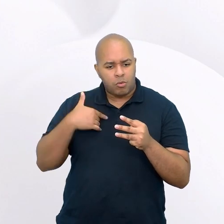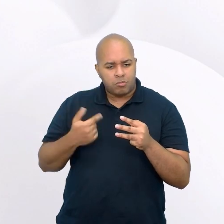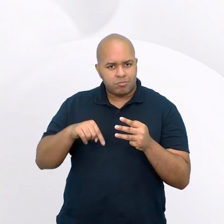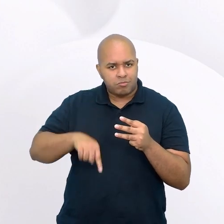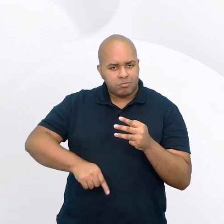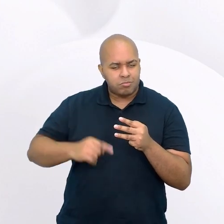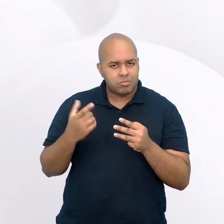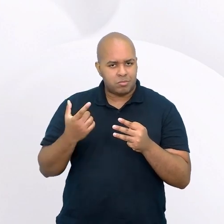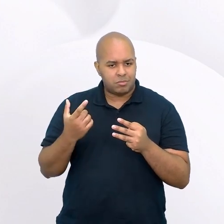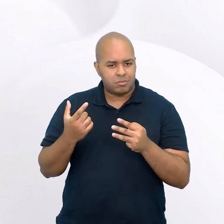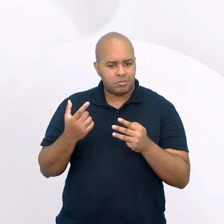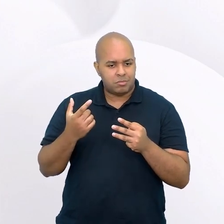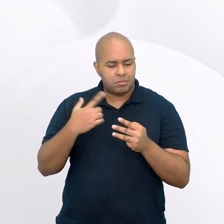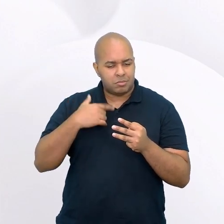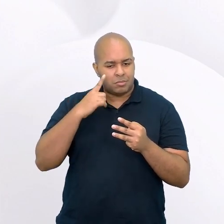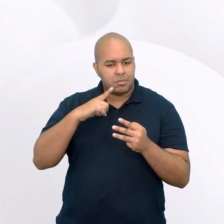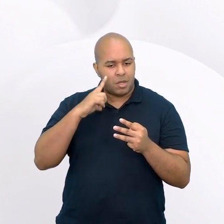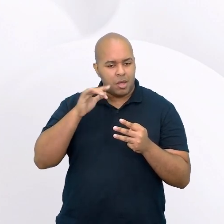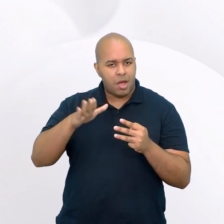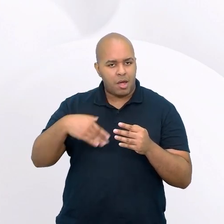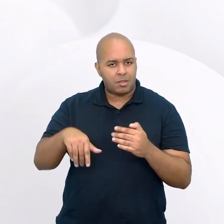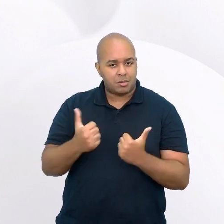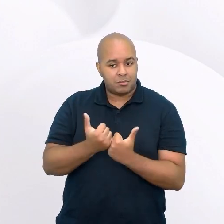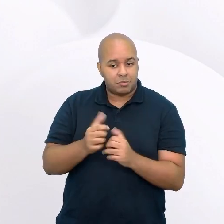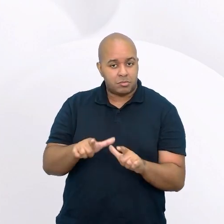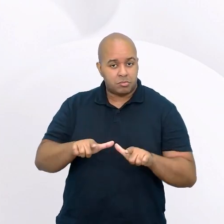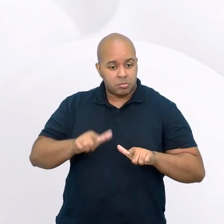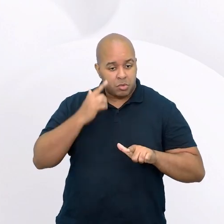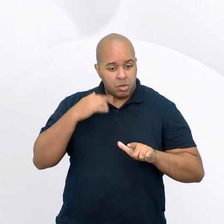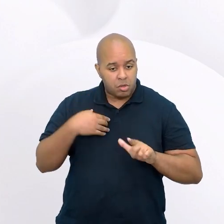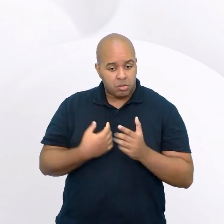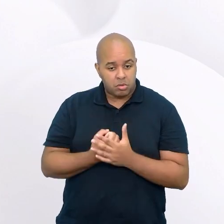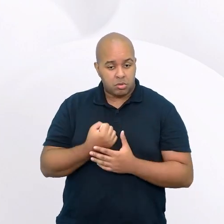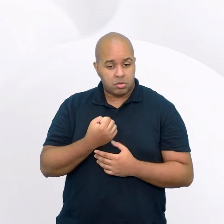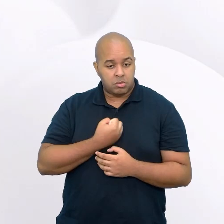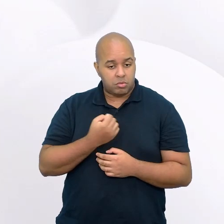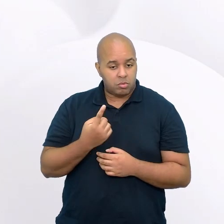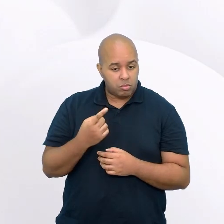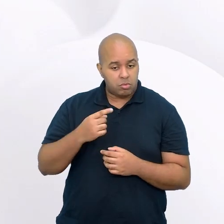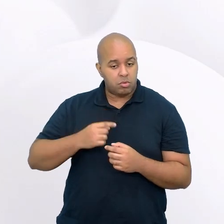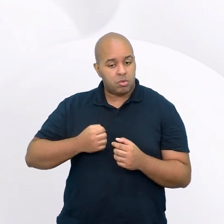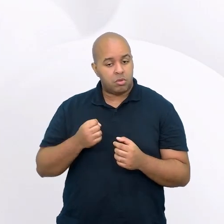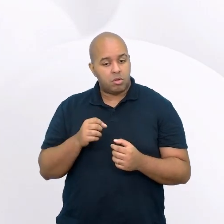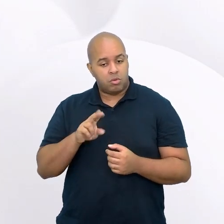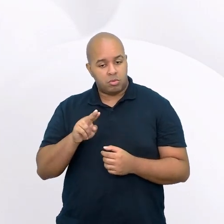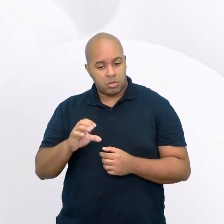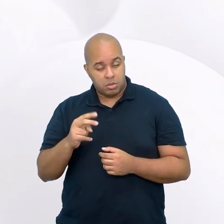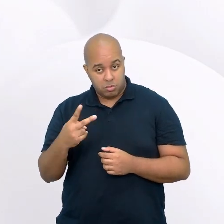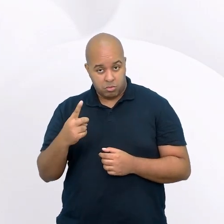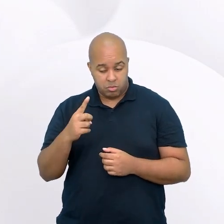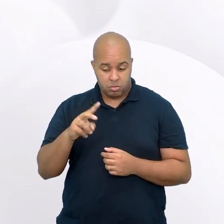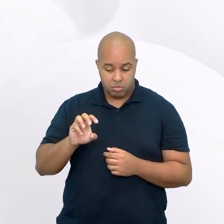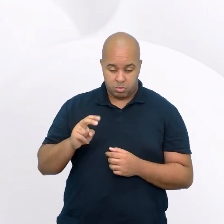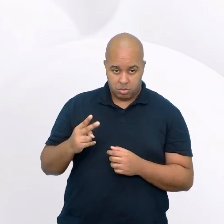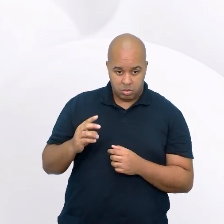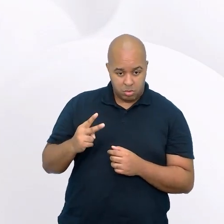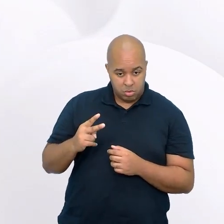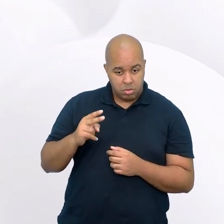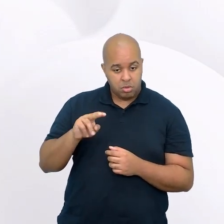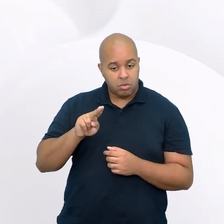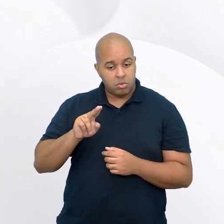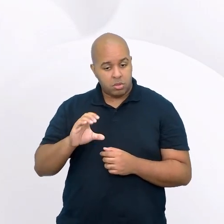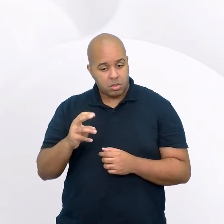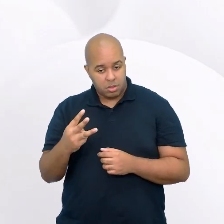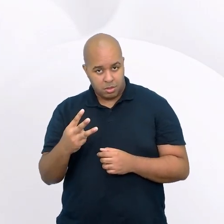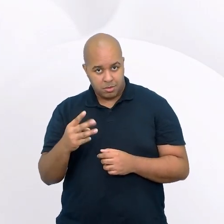aprofundamento curricular em que tem o material de apoio da unidade curricular um da unidade curricular 2 e também já da